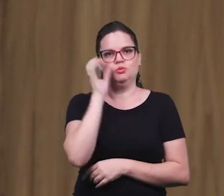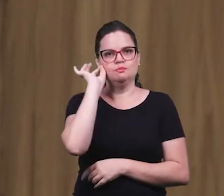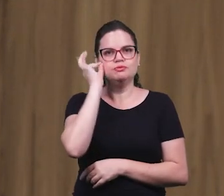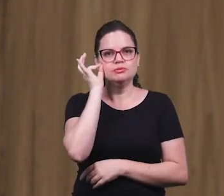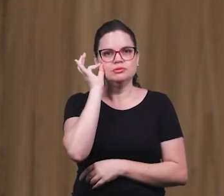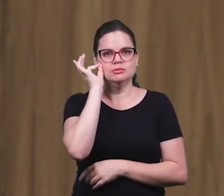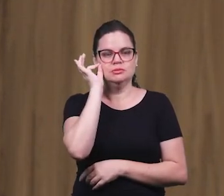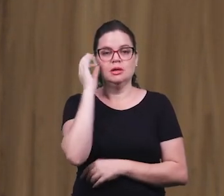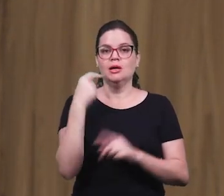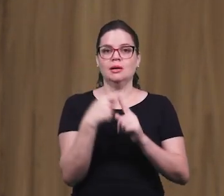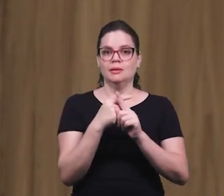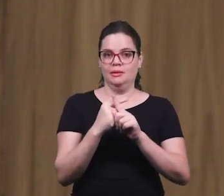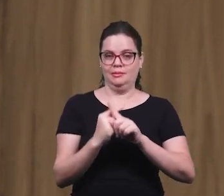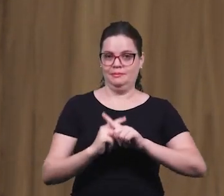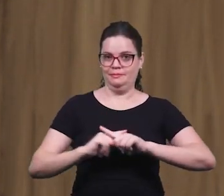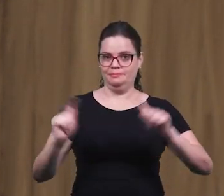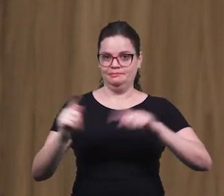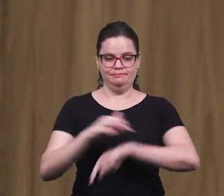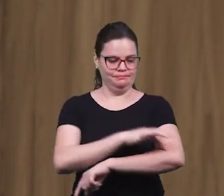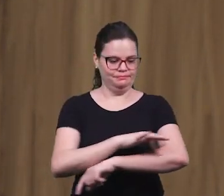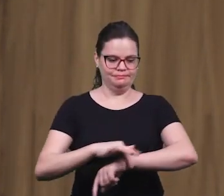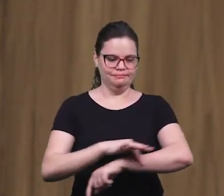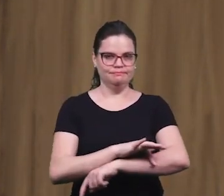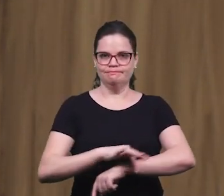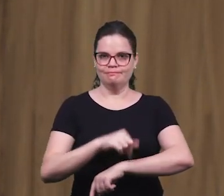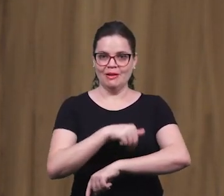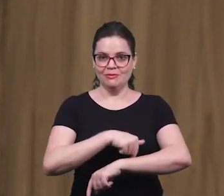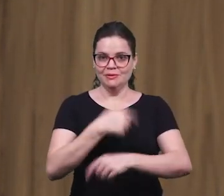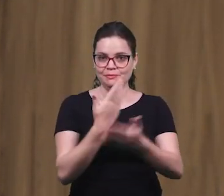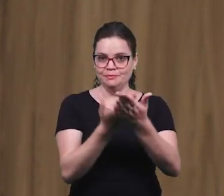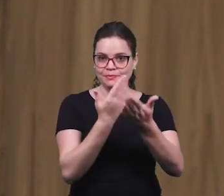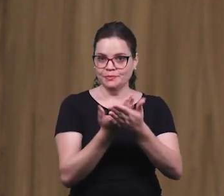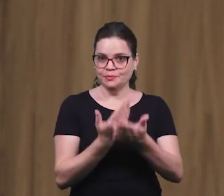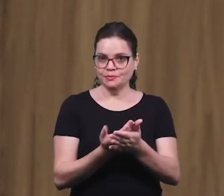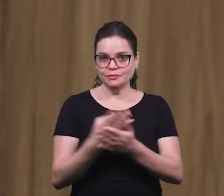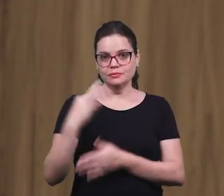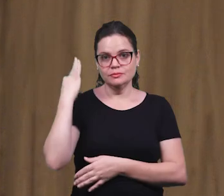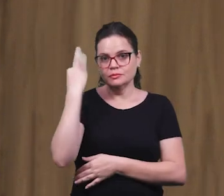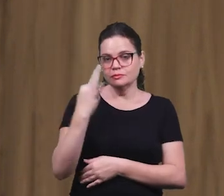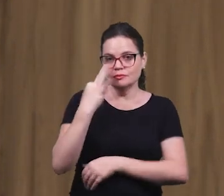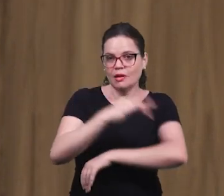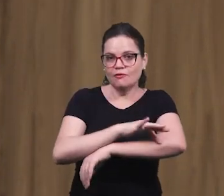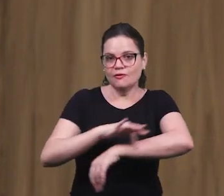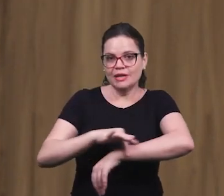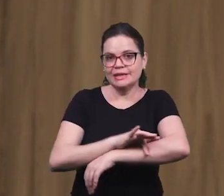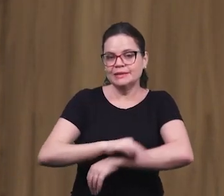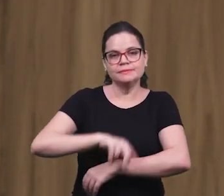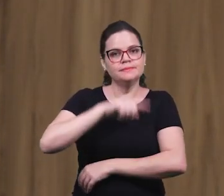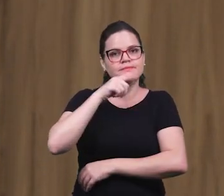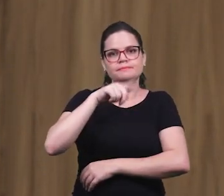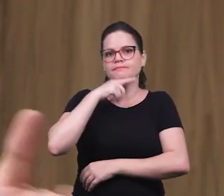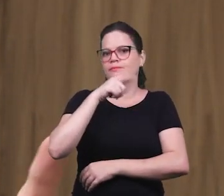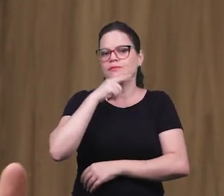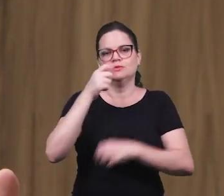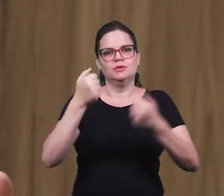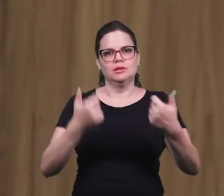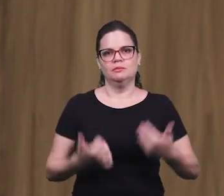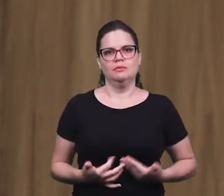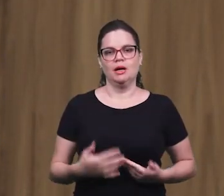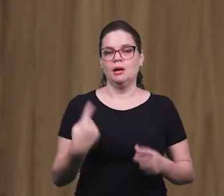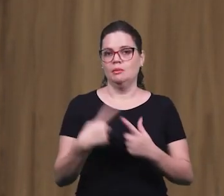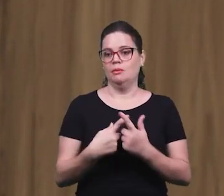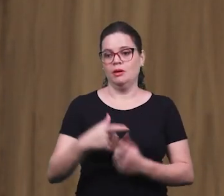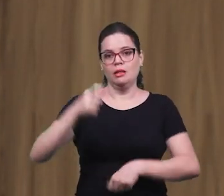a física não consegue explicar por quê? Porque é instantaneamente. E nós,